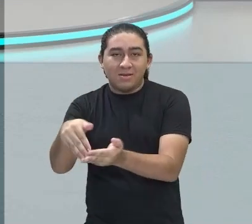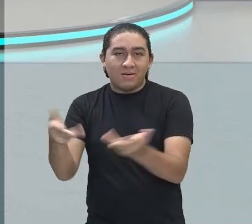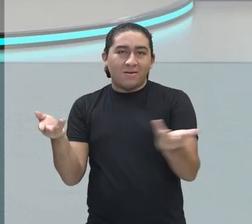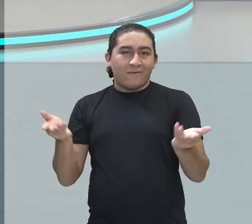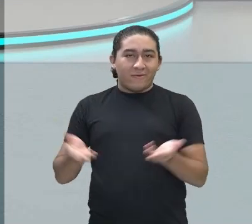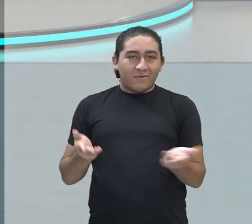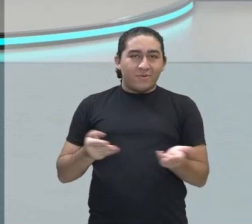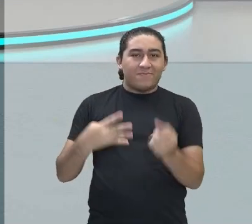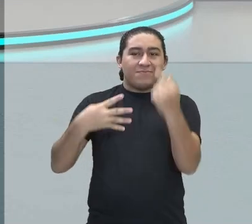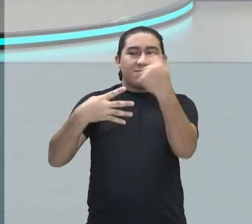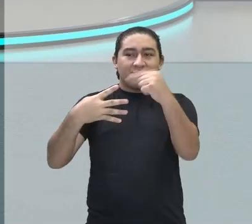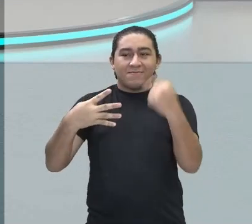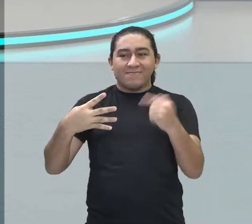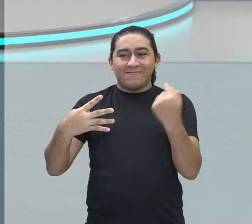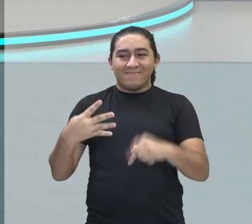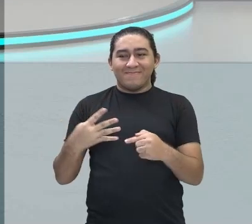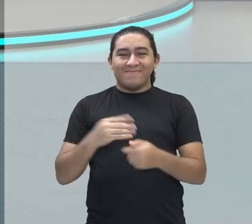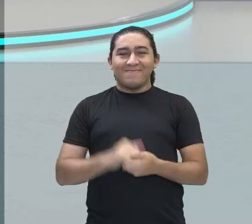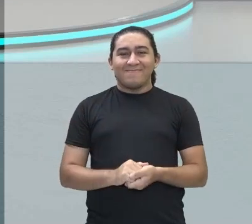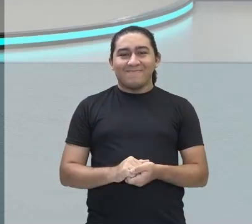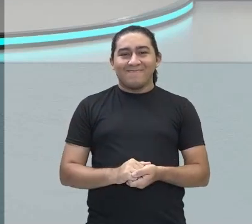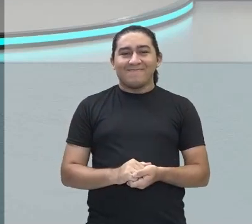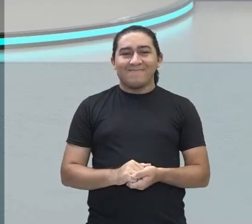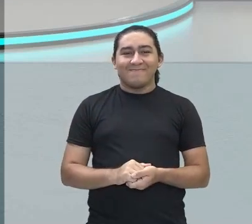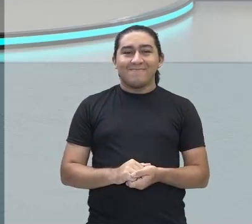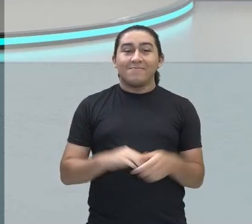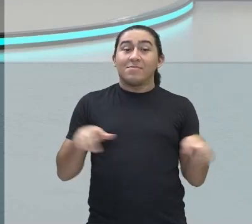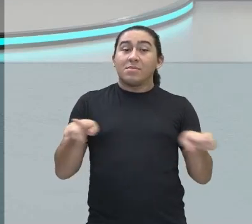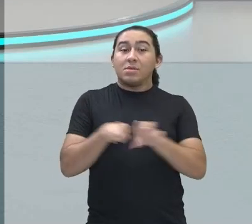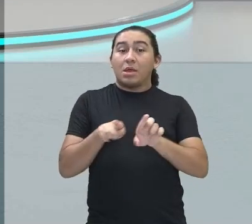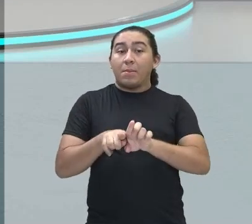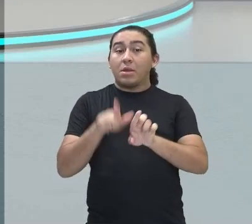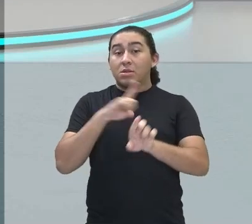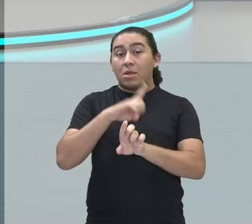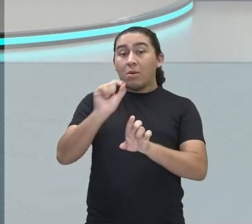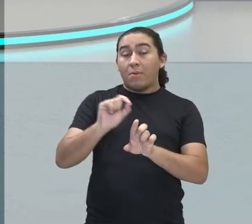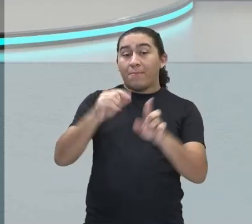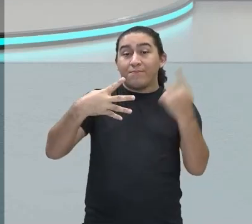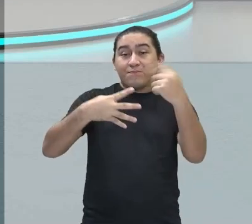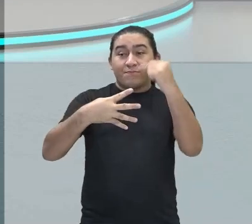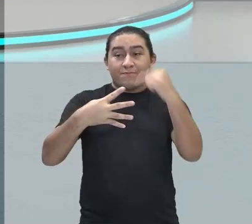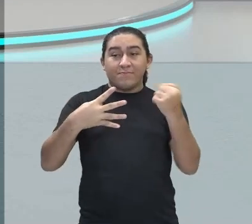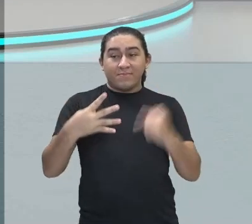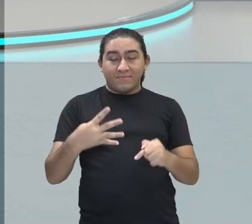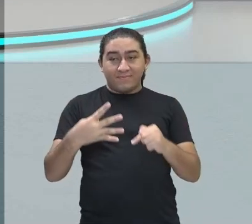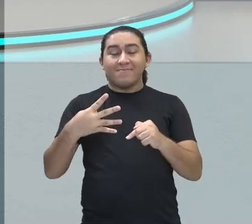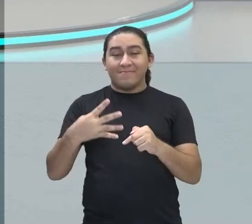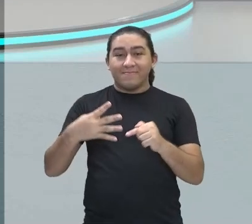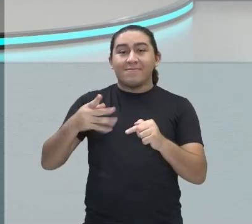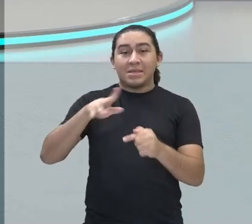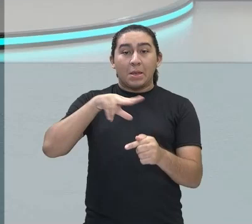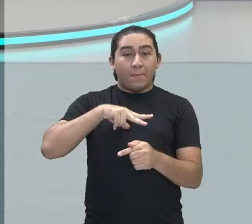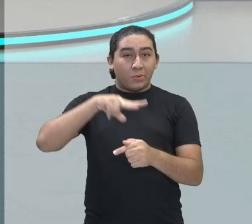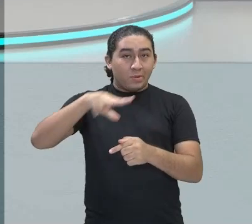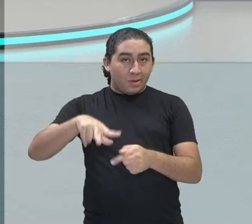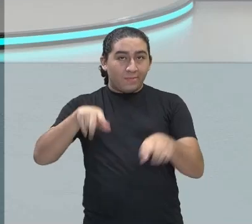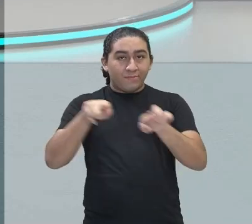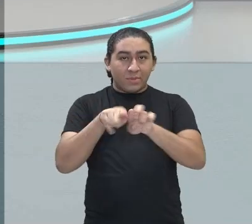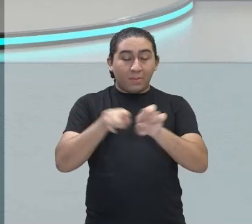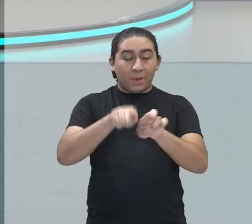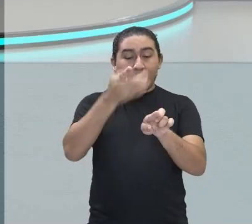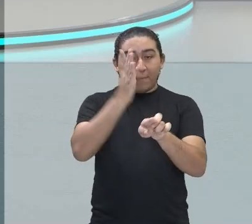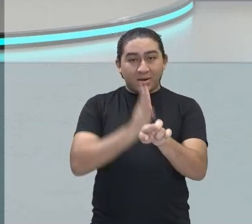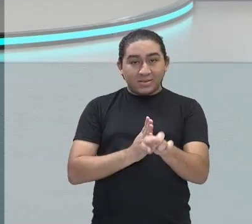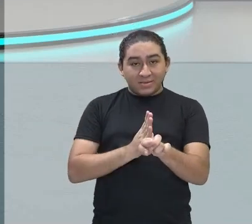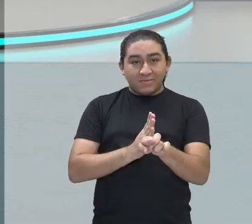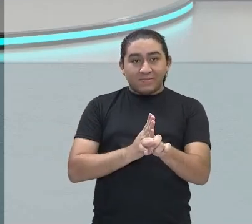no simbolismo. Falamos de simbolismo de Portugal, simbolismo no Brasil e hoje simbolismo